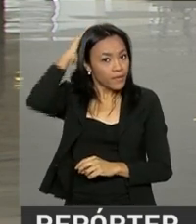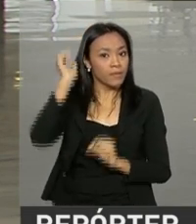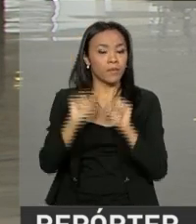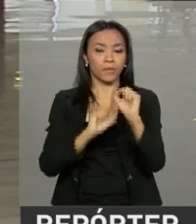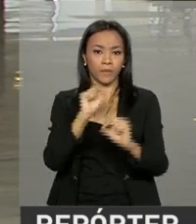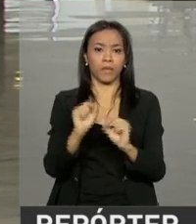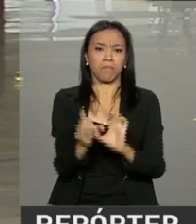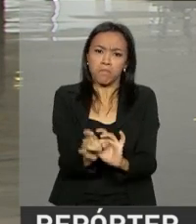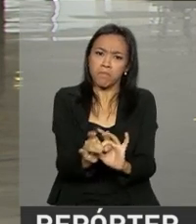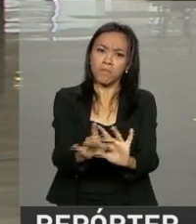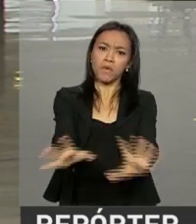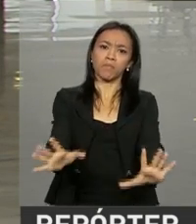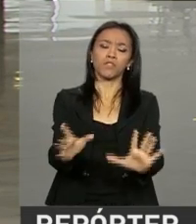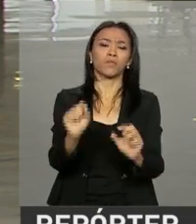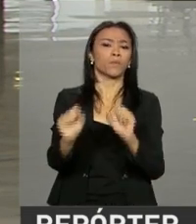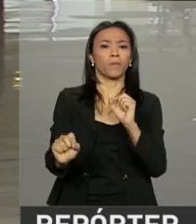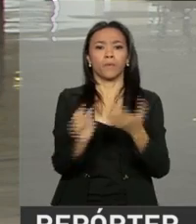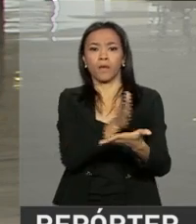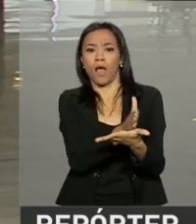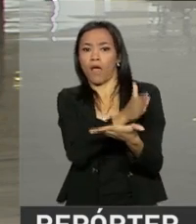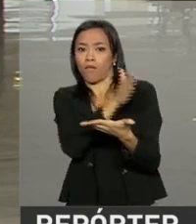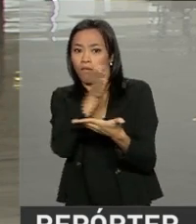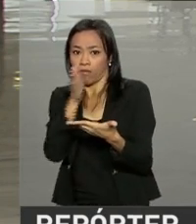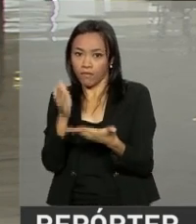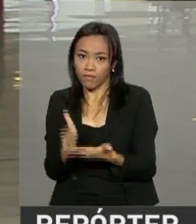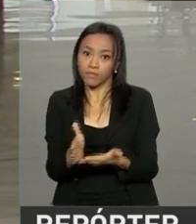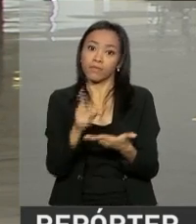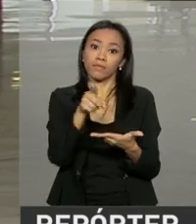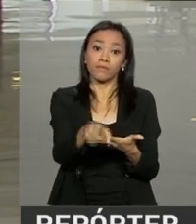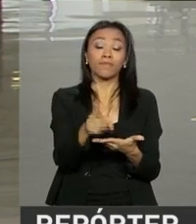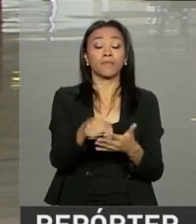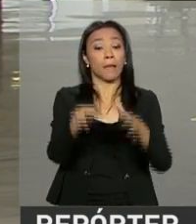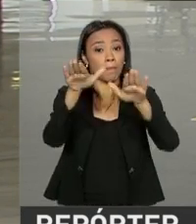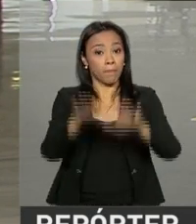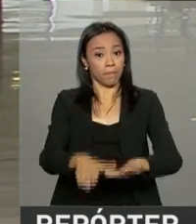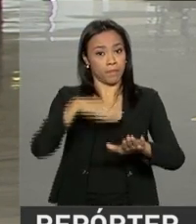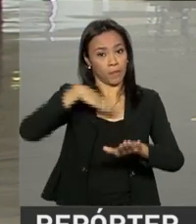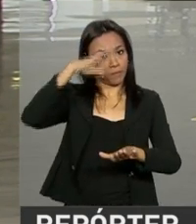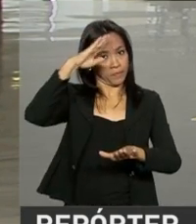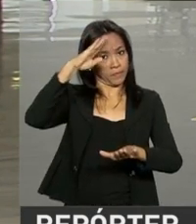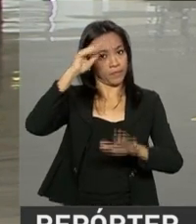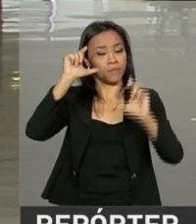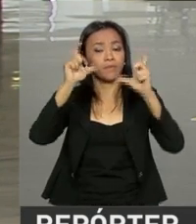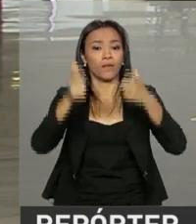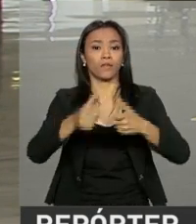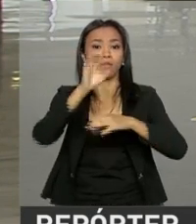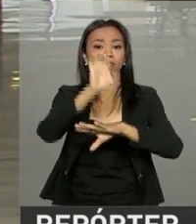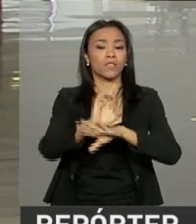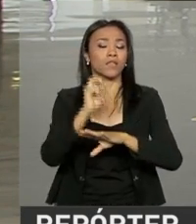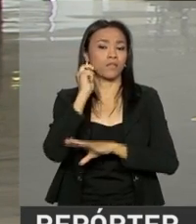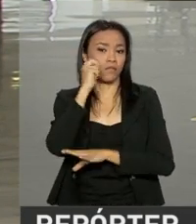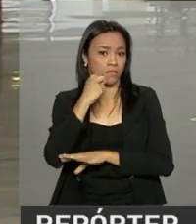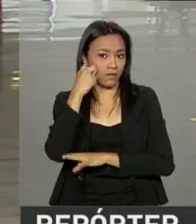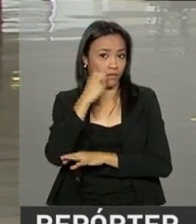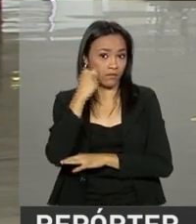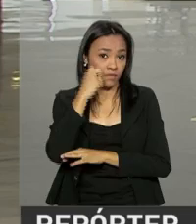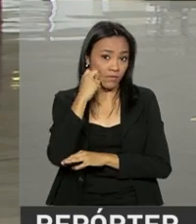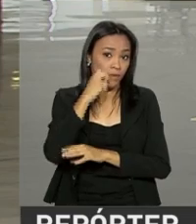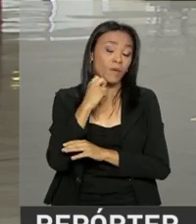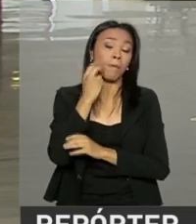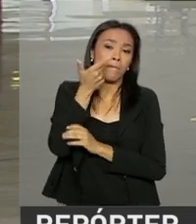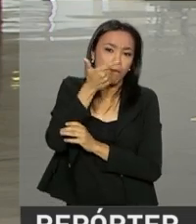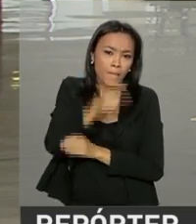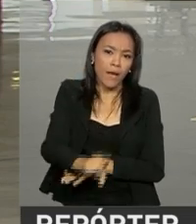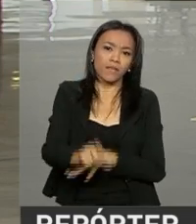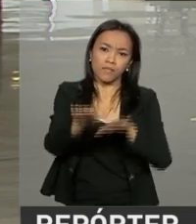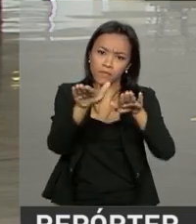Temer, autorizou a prorrogação da permanência das tropas das Forças Armadas no Rio Grande do Norte por mais 8